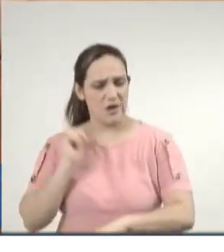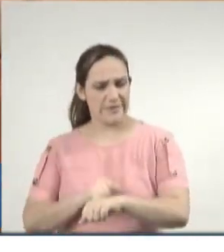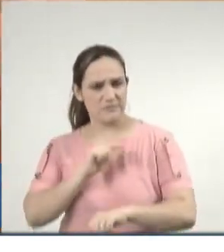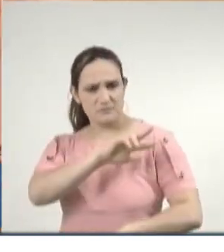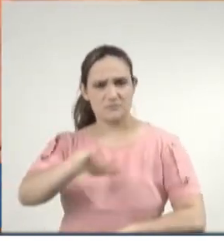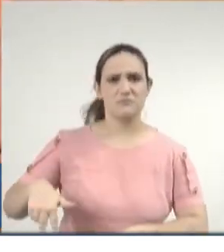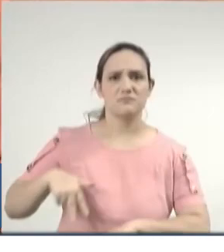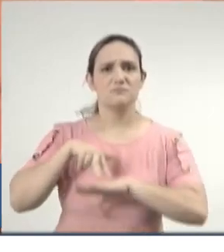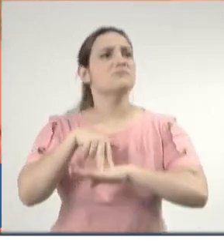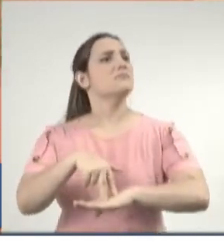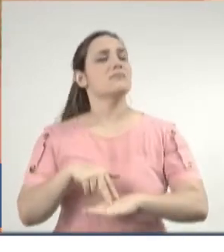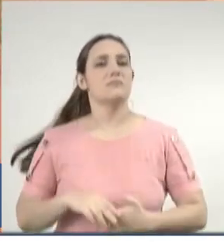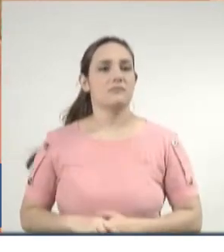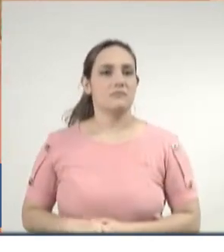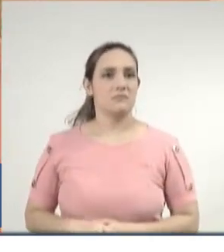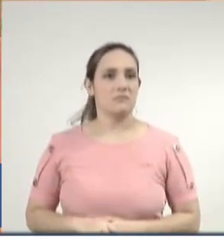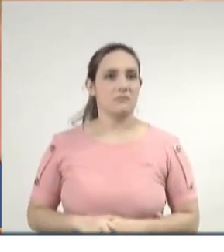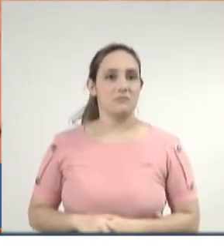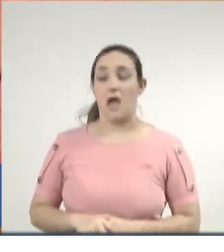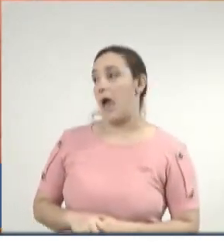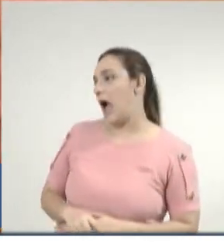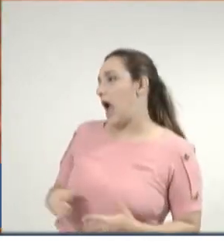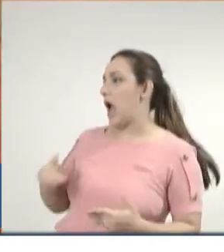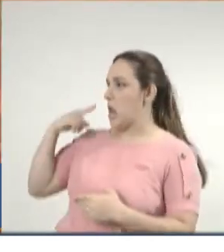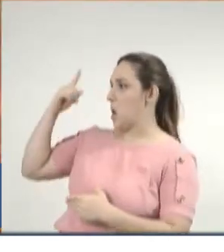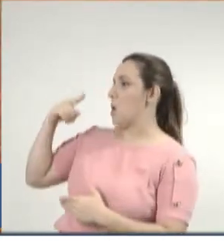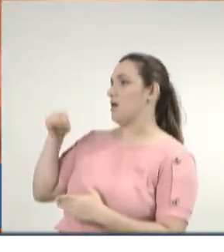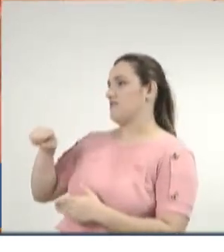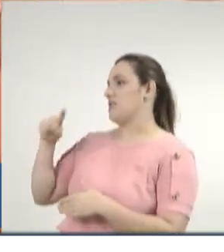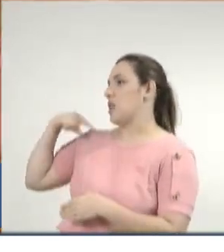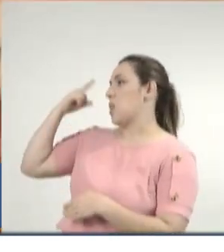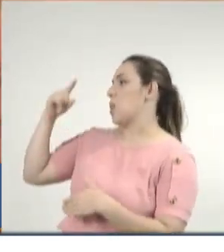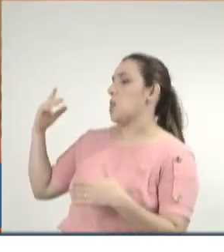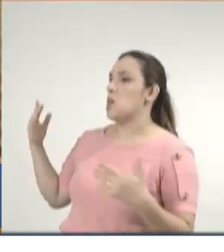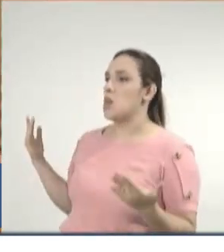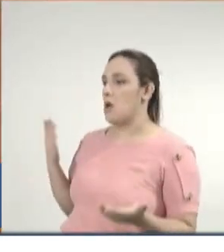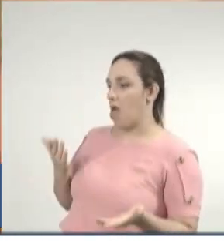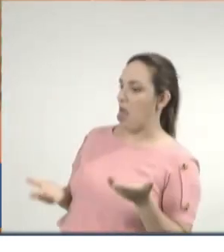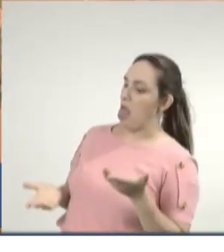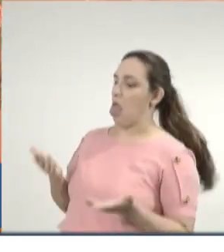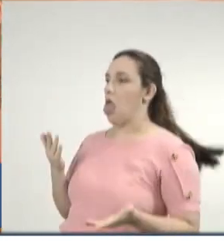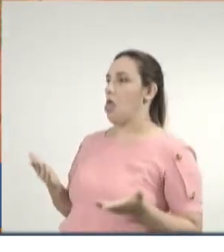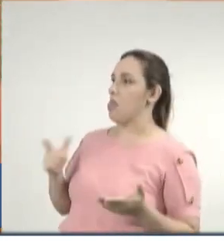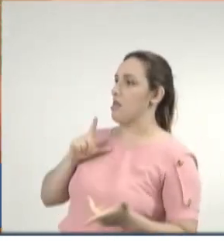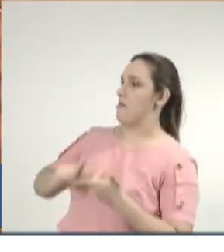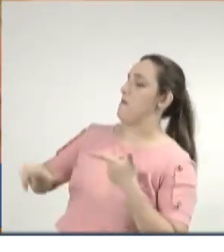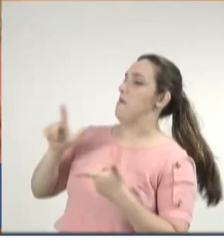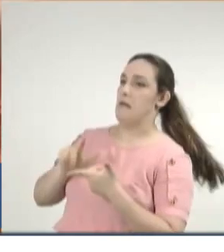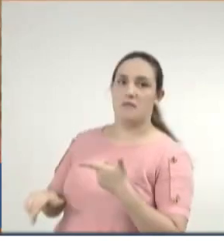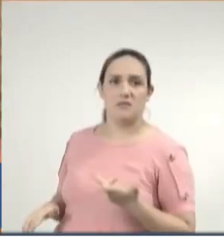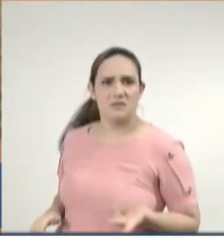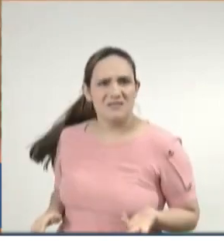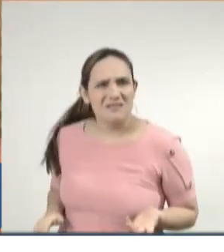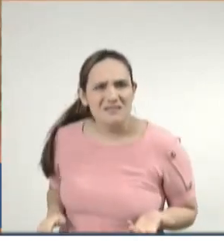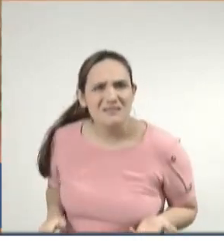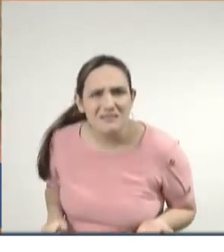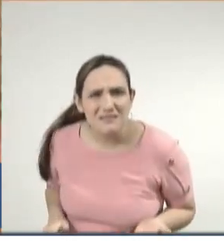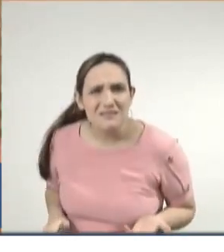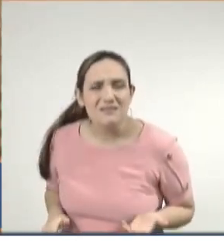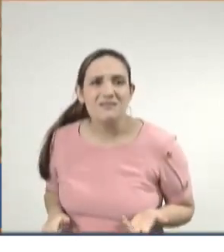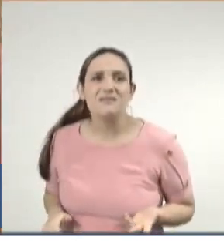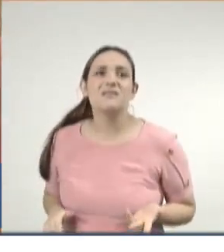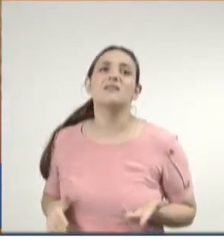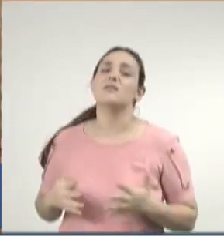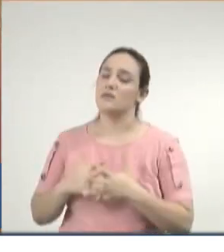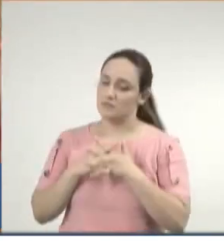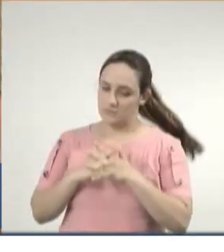levanta o tom, ela é a louca. Essa é uma louca, descompensada, surtou. Então é algo que é